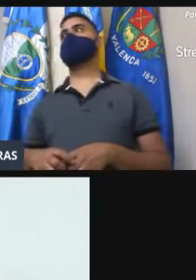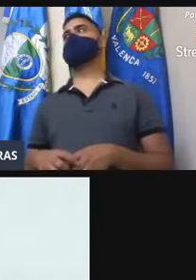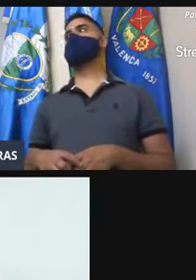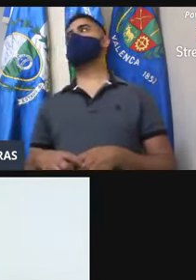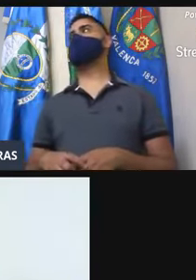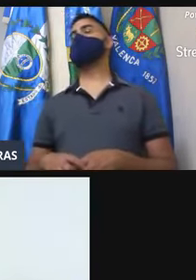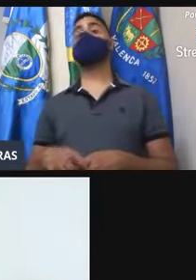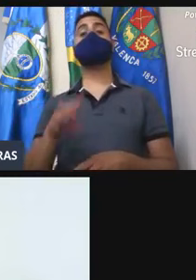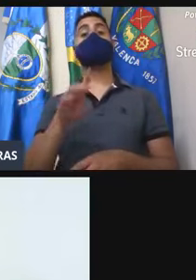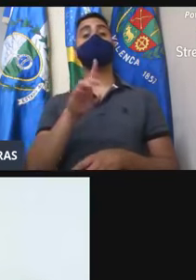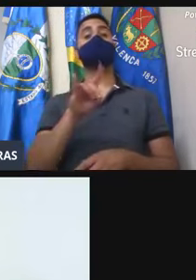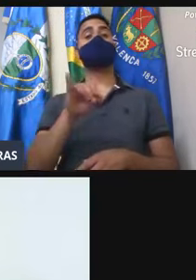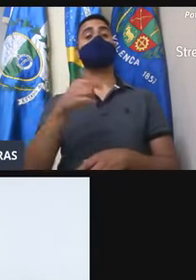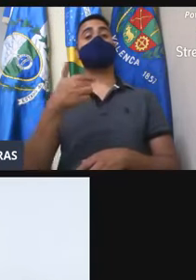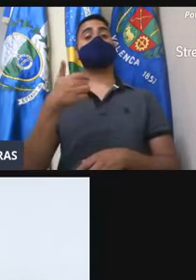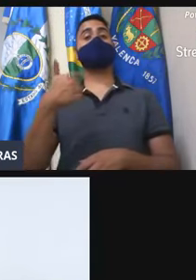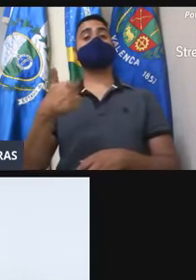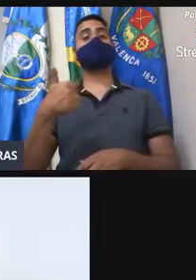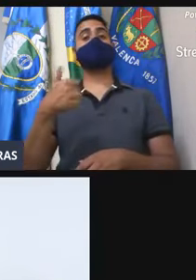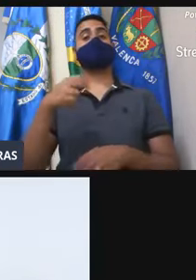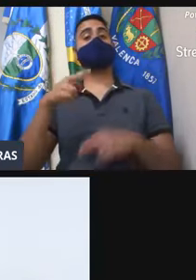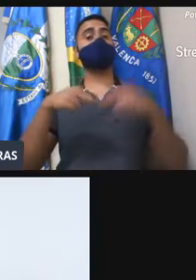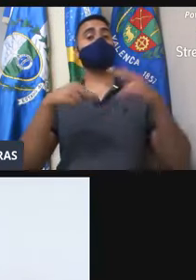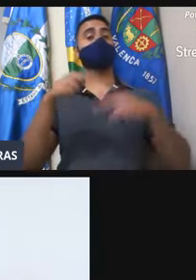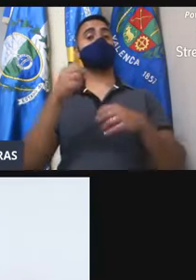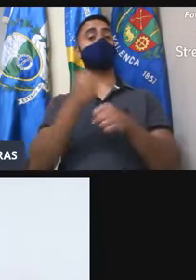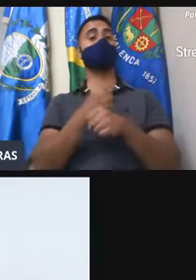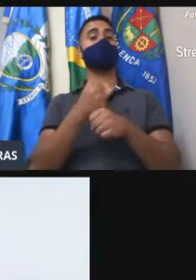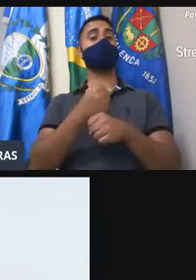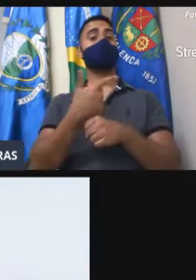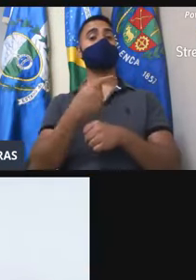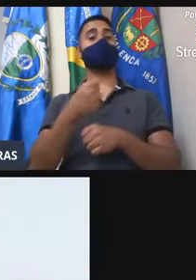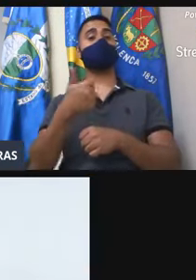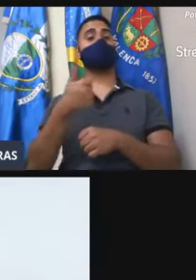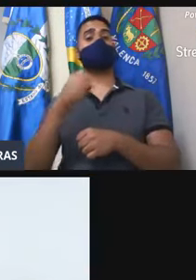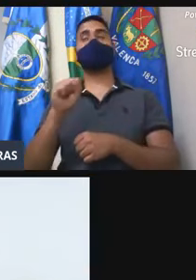dia 21 de junho de 2018, vereadores,